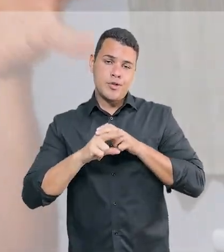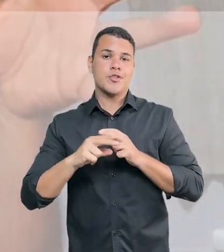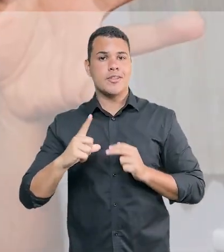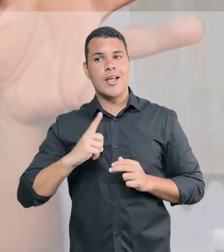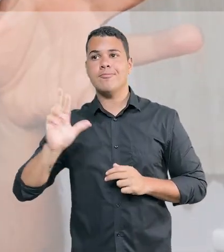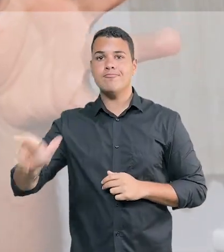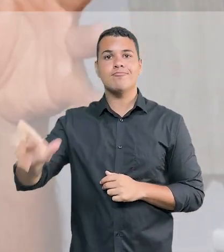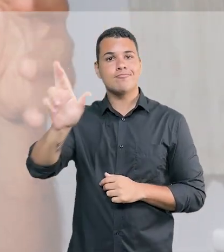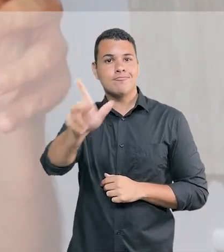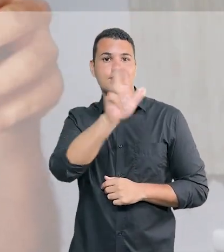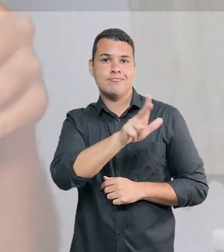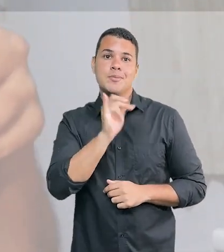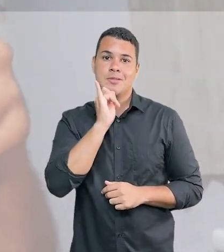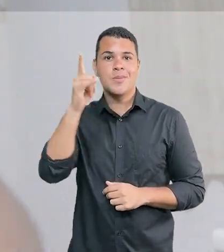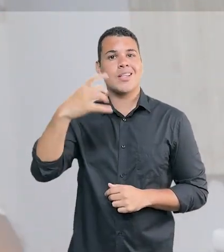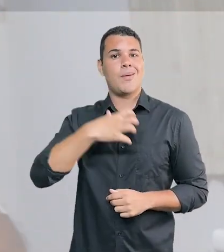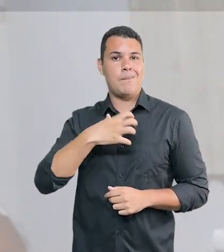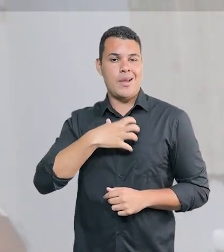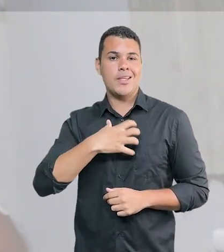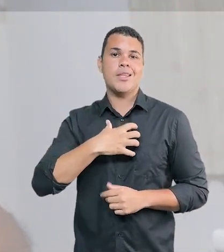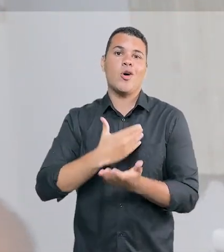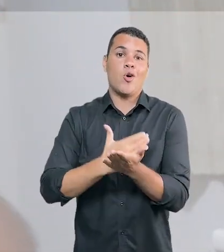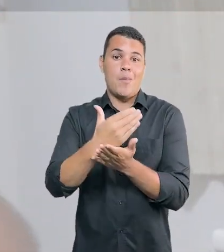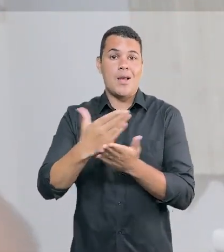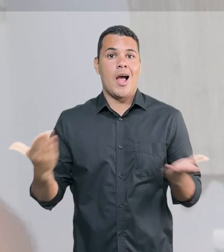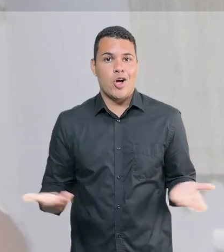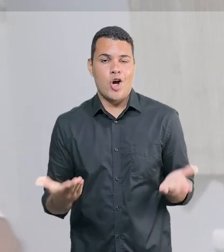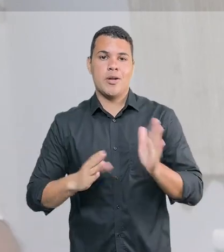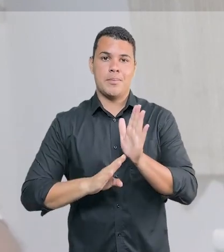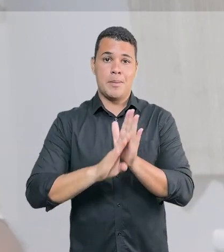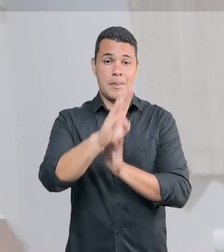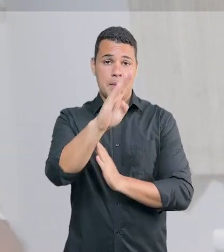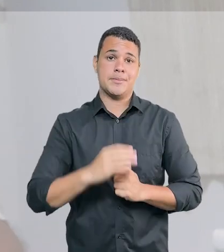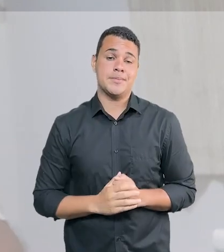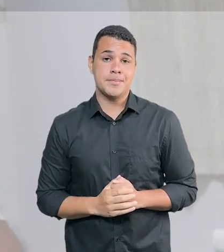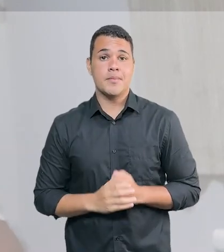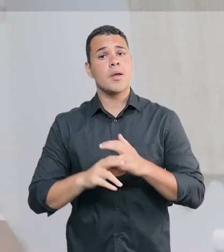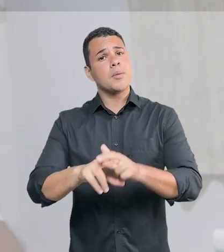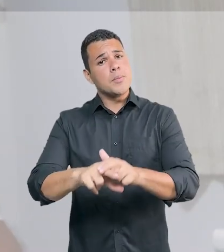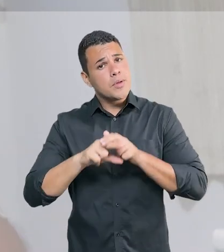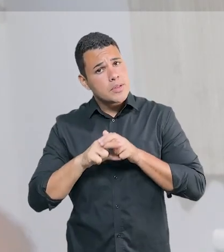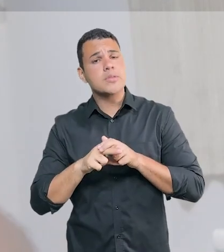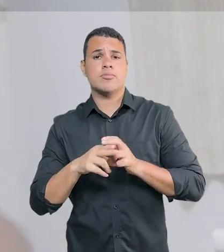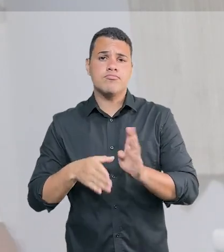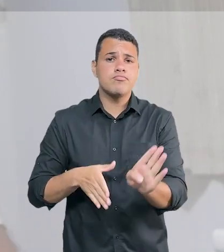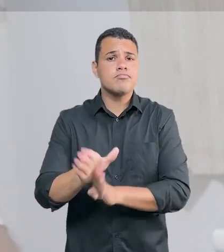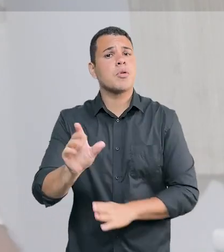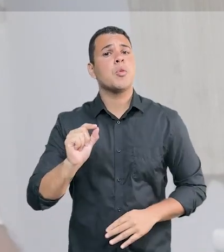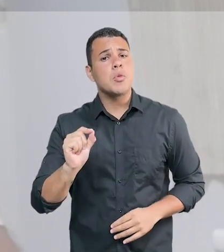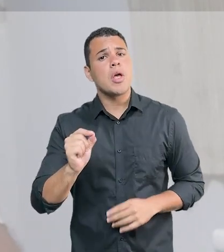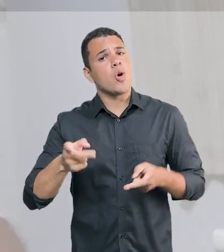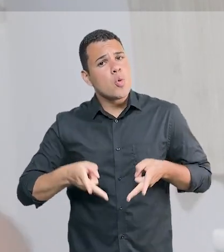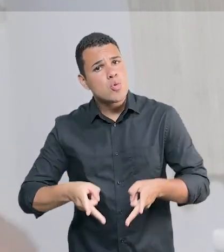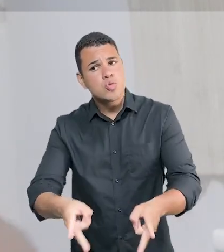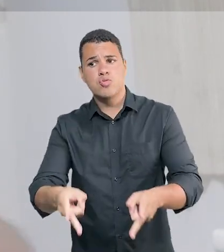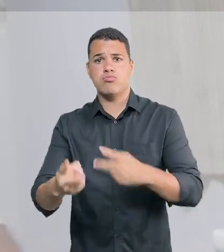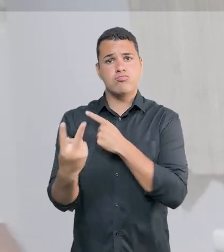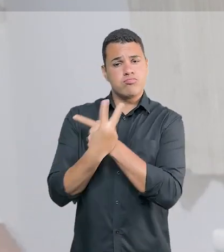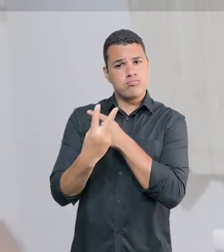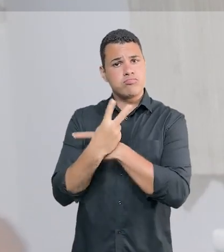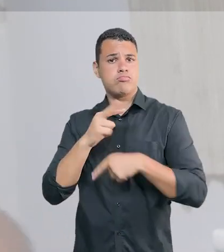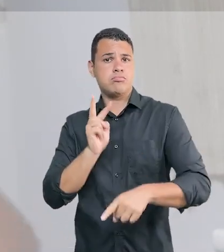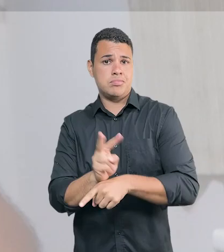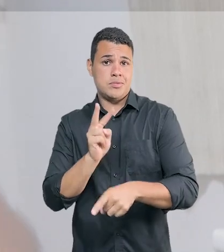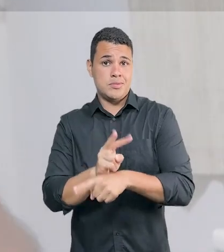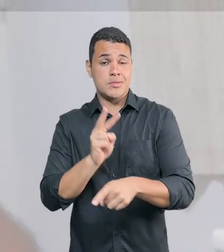estados mantendo o ritmo de crescimento e alguns, como é o caso da Bahia, iniciando ainda esse processo. Então, aquela coisa, né? Continua,